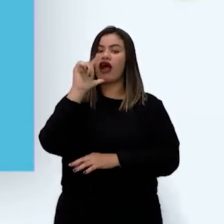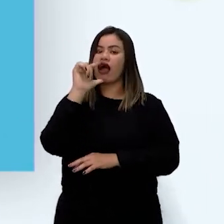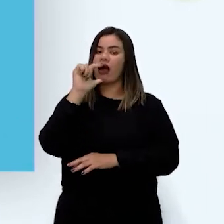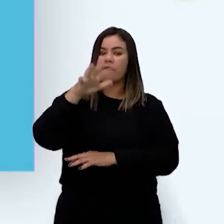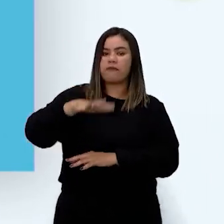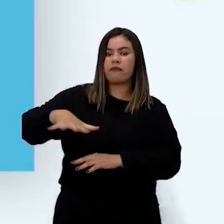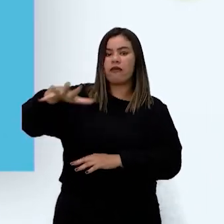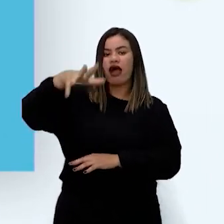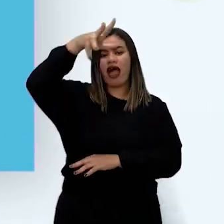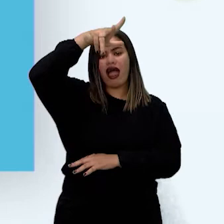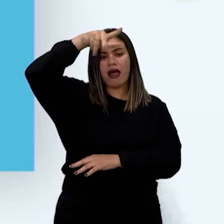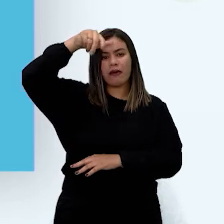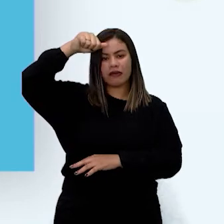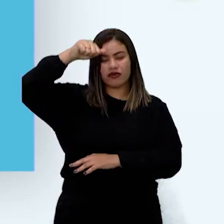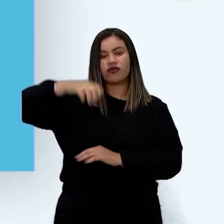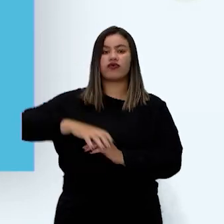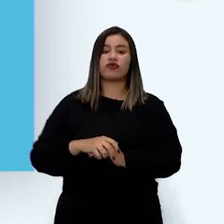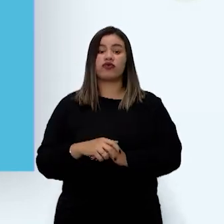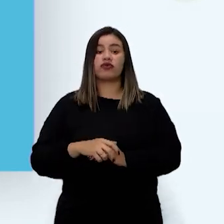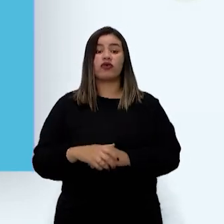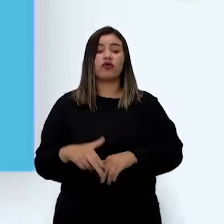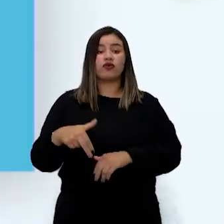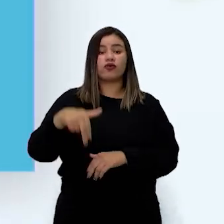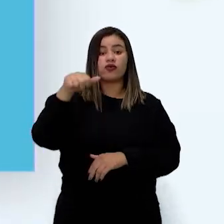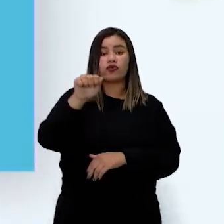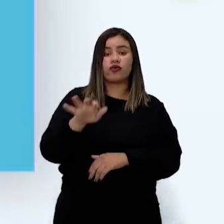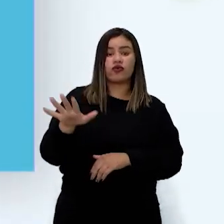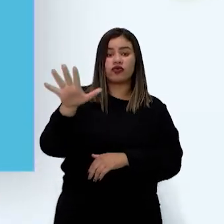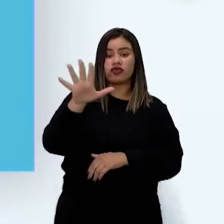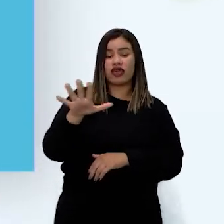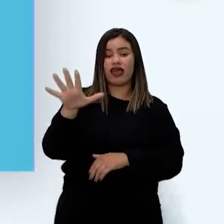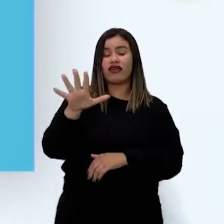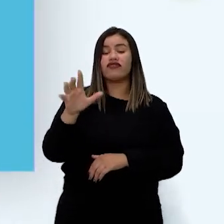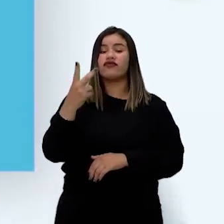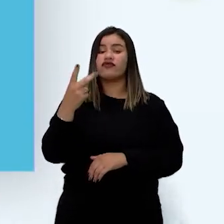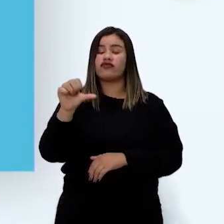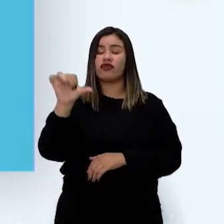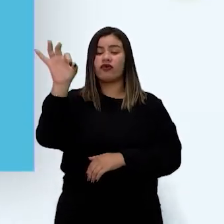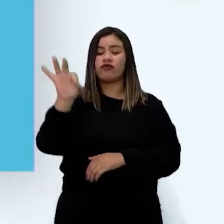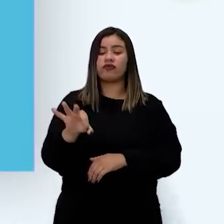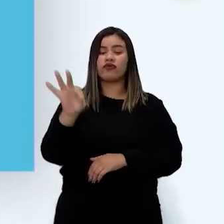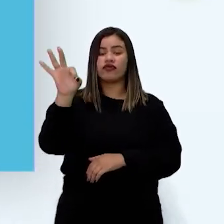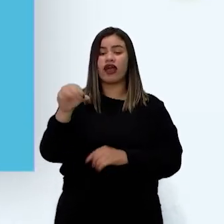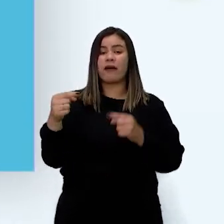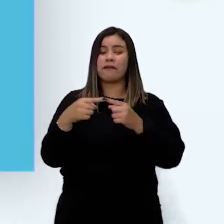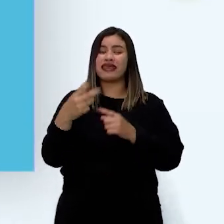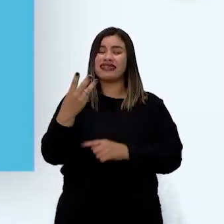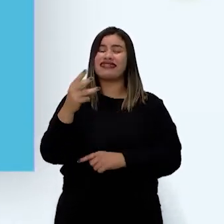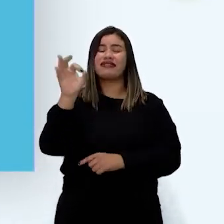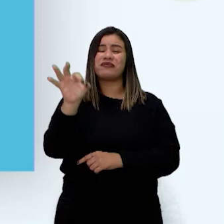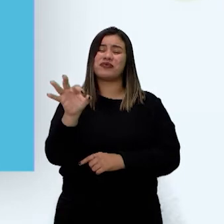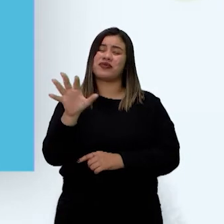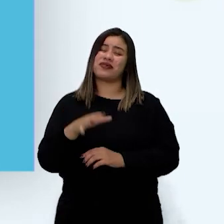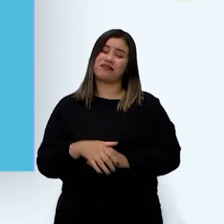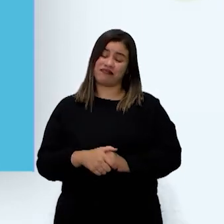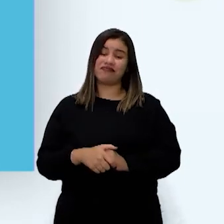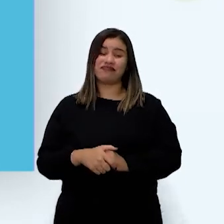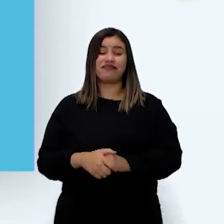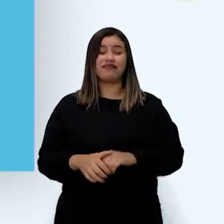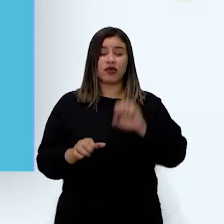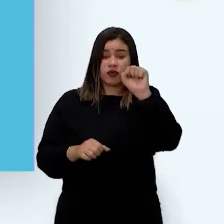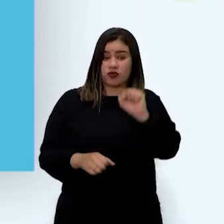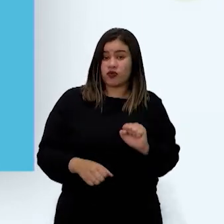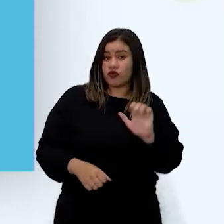bacia amazônica. O Nordeste, com 29% da população, tem apenas 3% da água doce. No